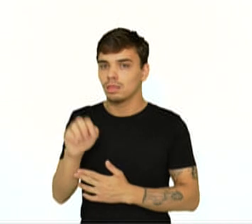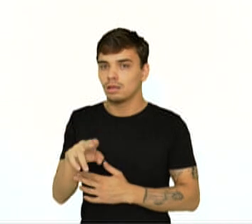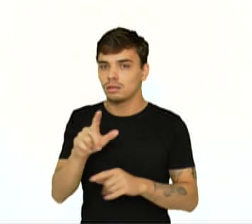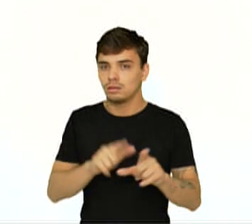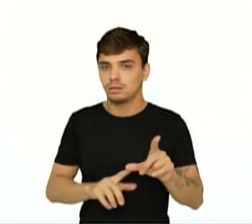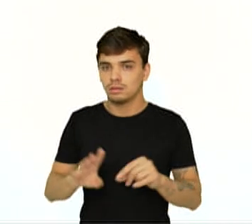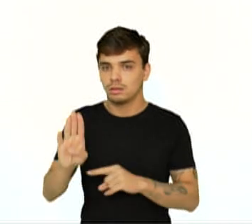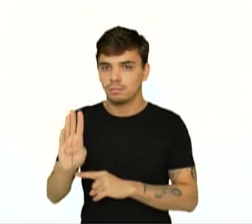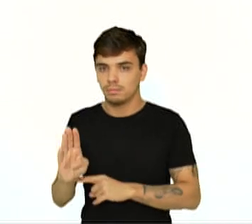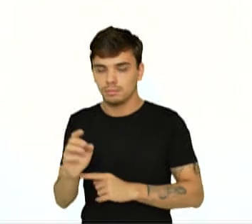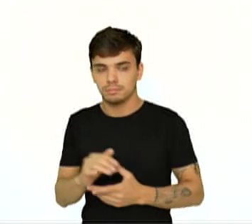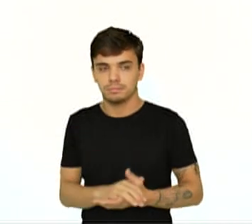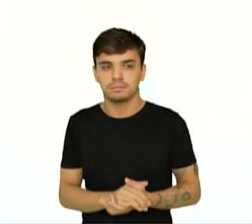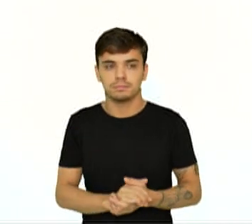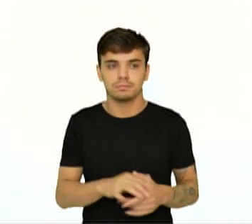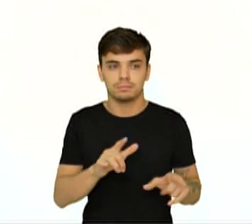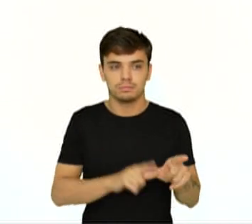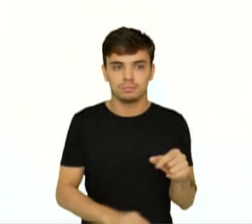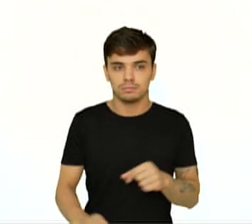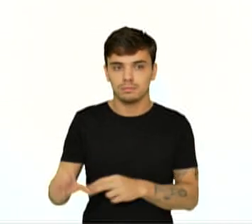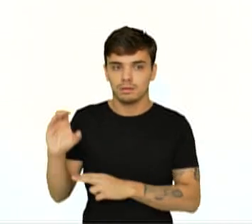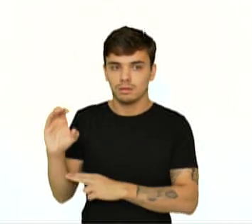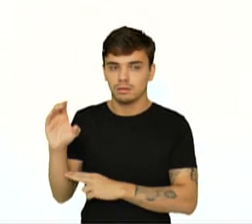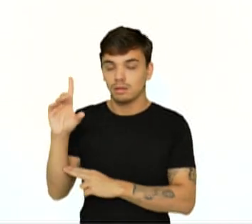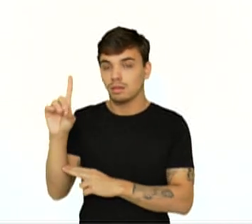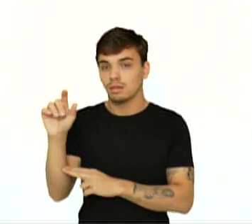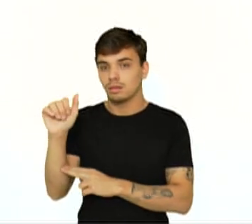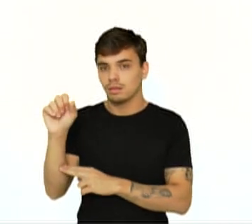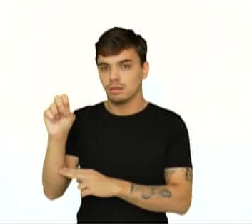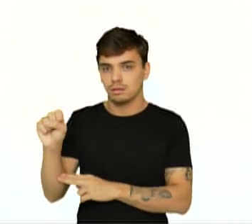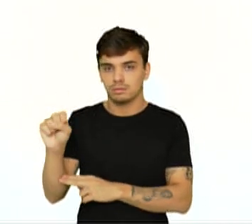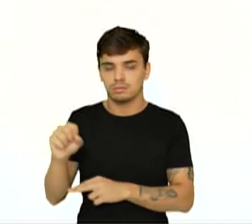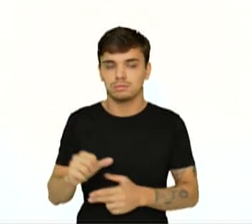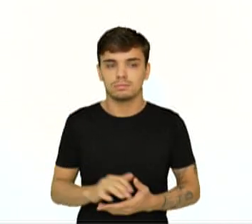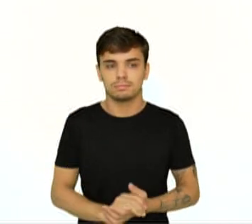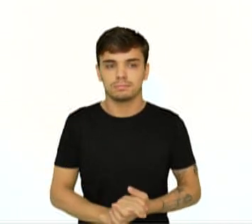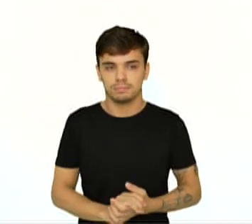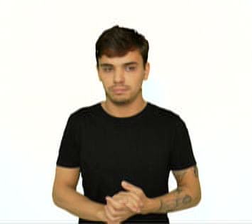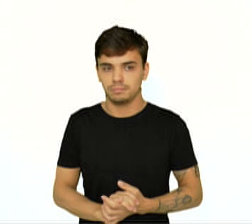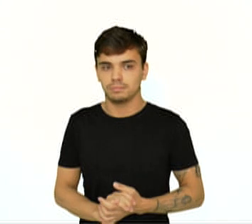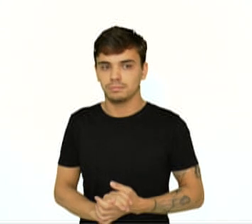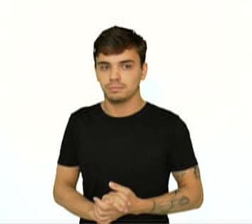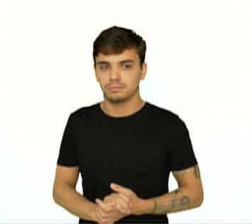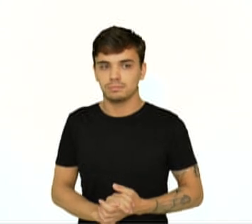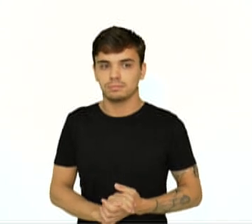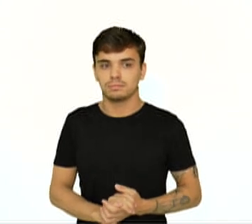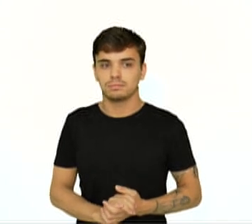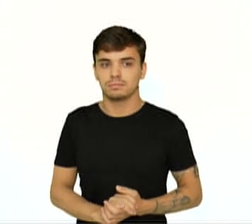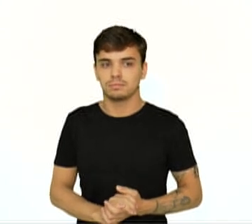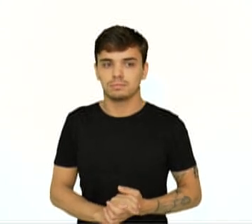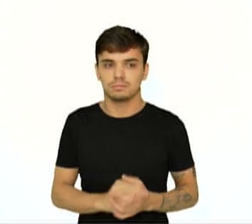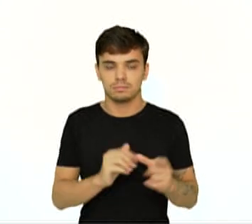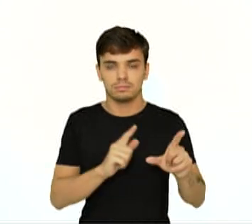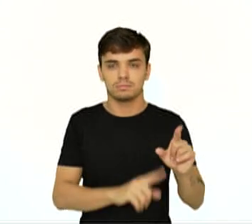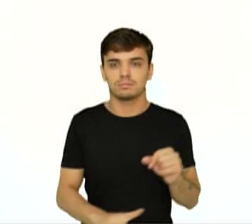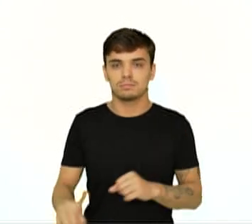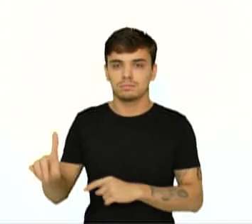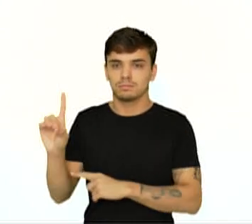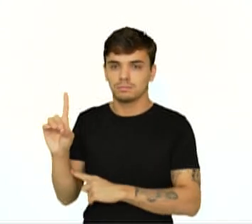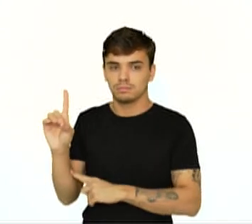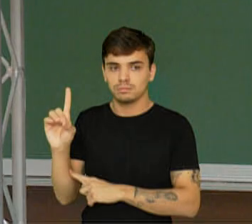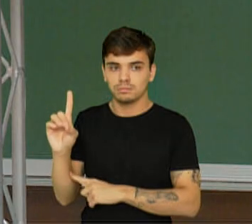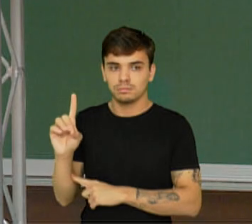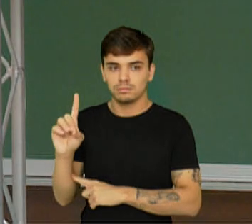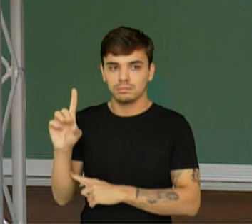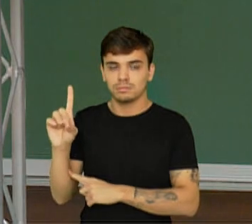C, tú das buenos consejos sobre una alimentación equilibrada. Y en la D, yo te